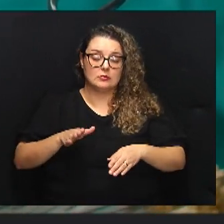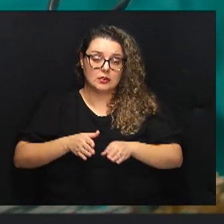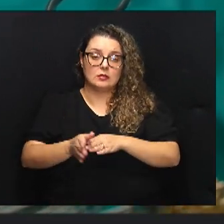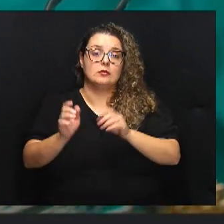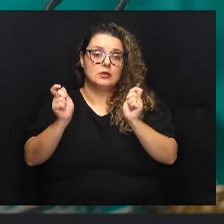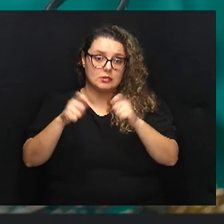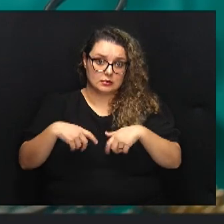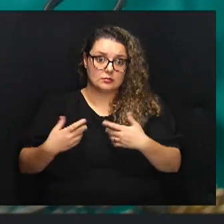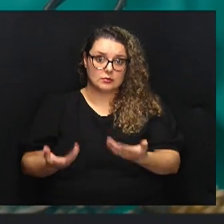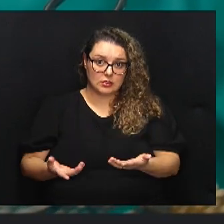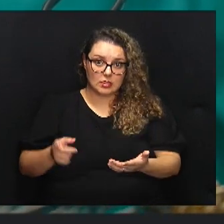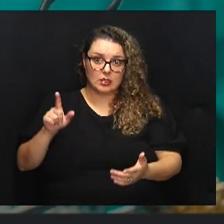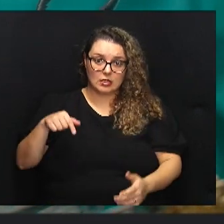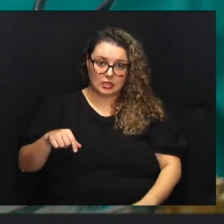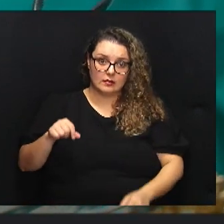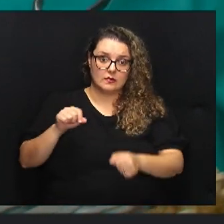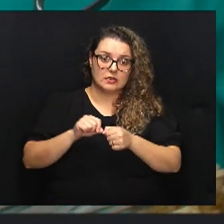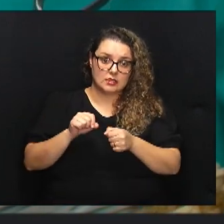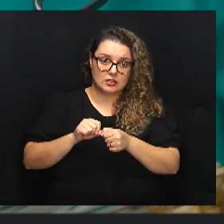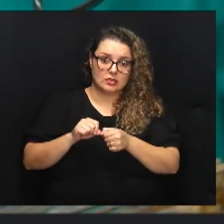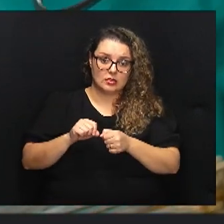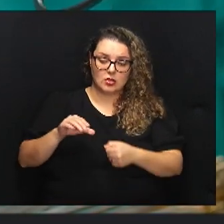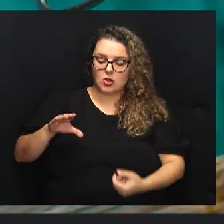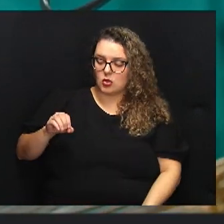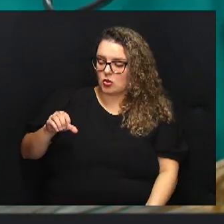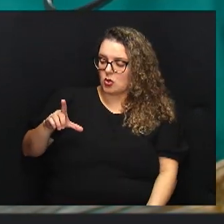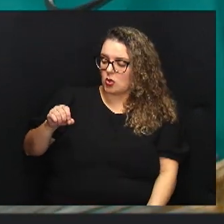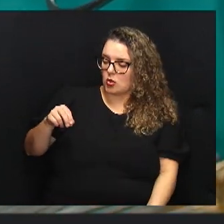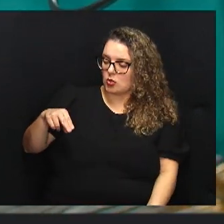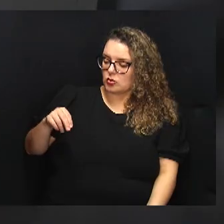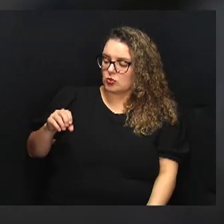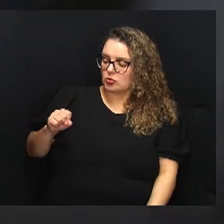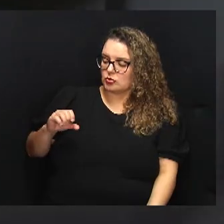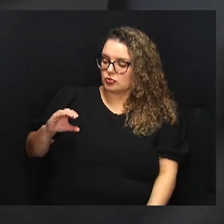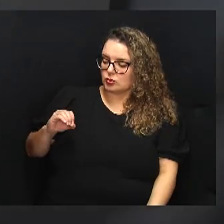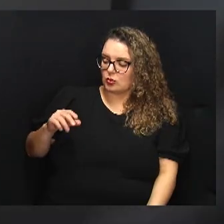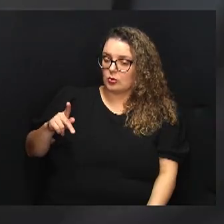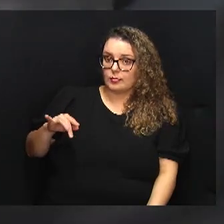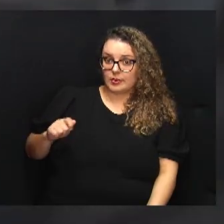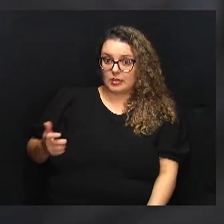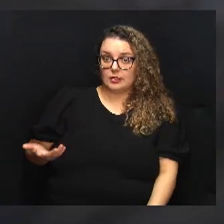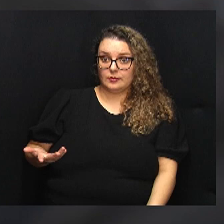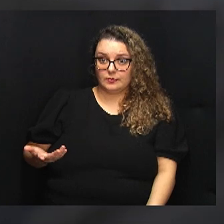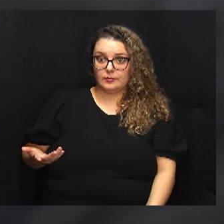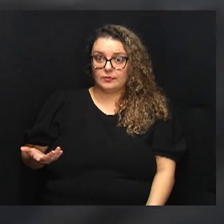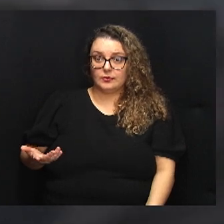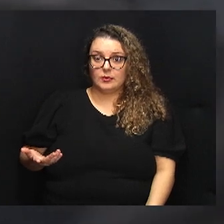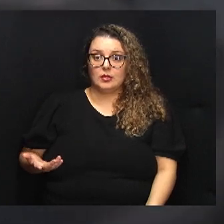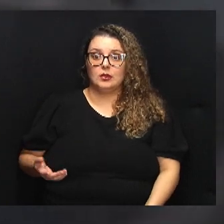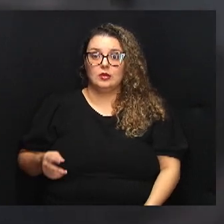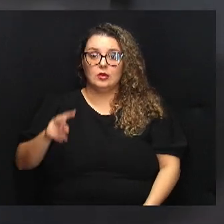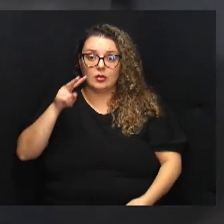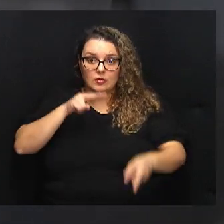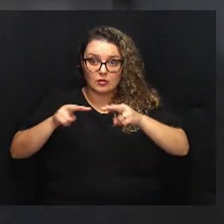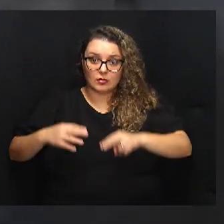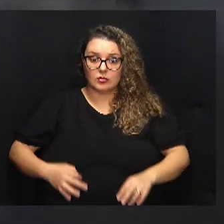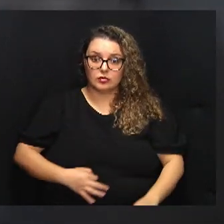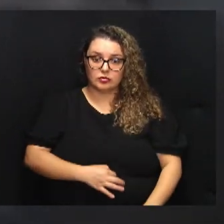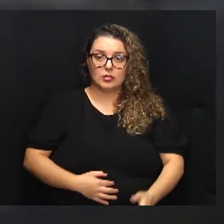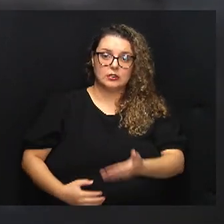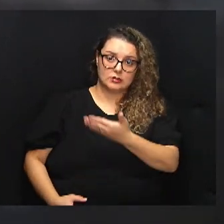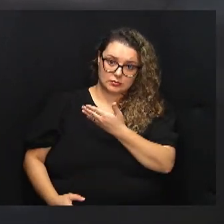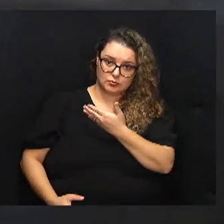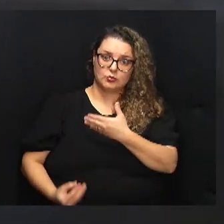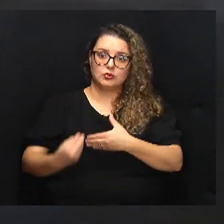possível, é a realização da colonoscopia, porque é um exame que ele já vai olhar o intestino inteiro por